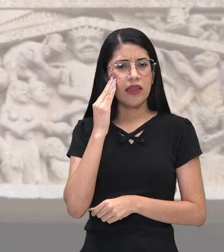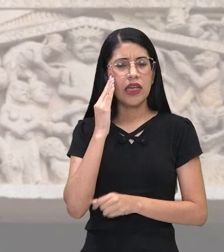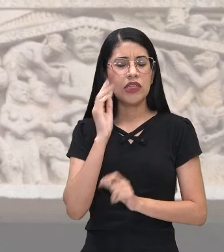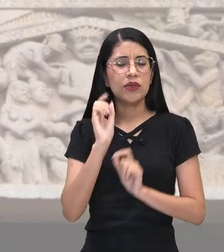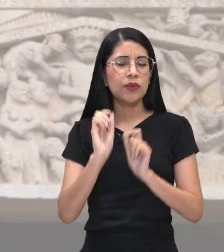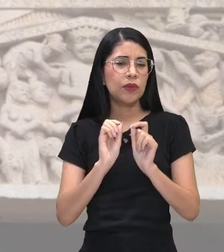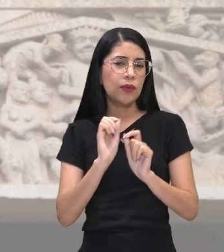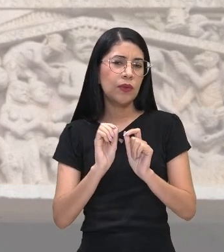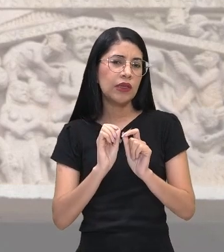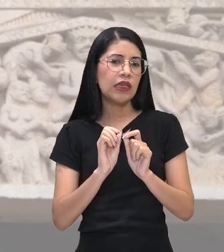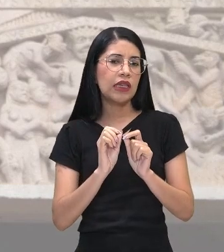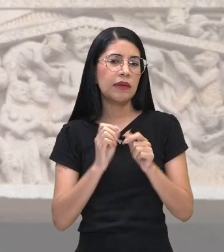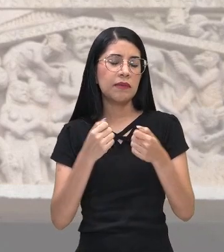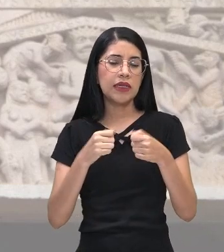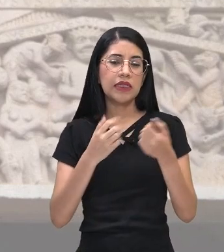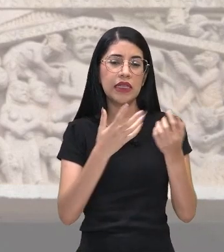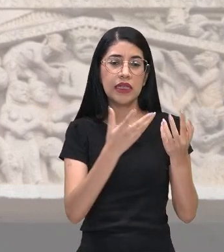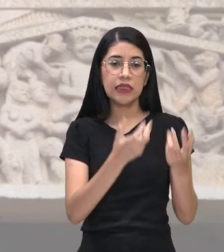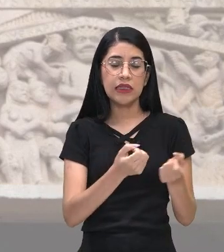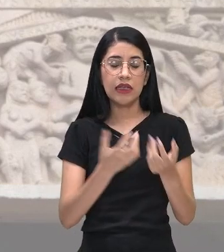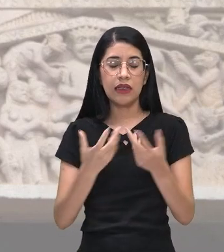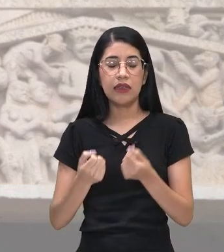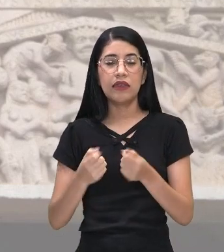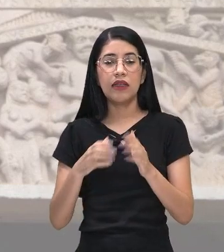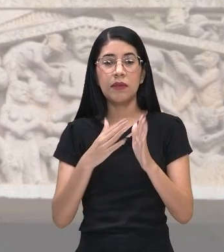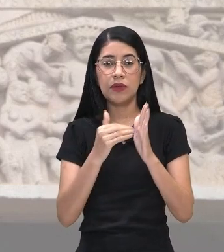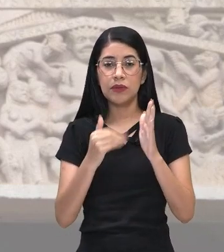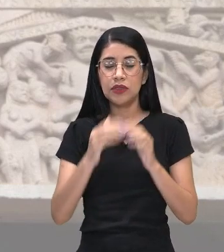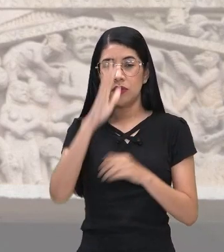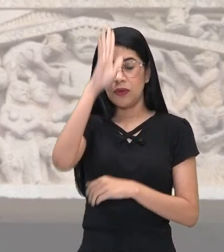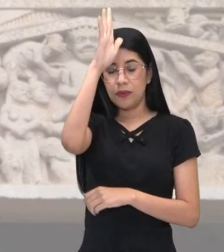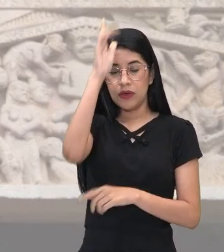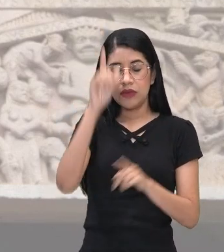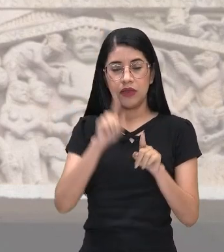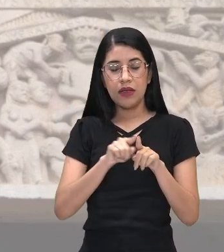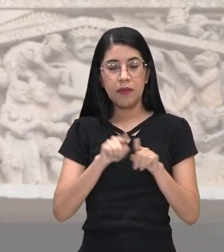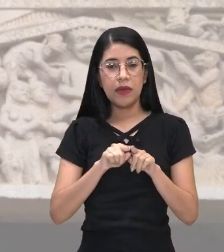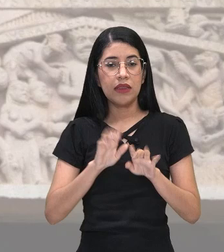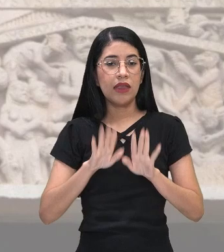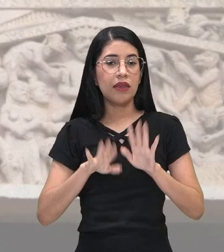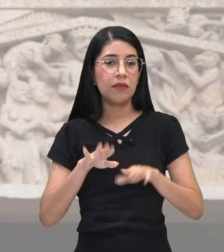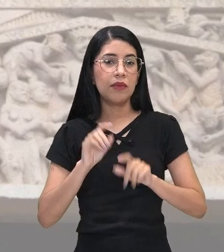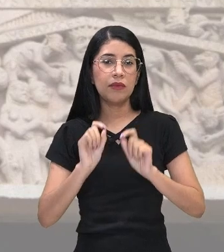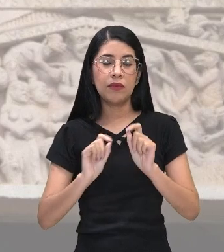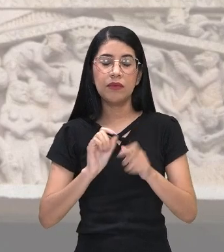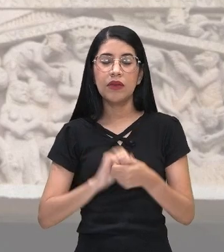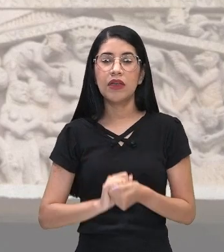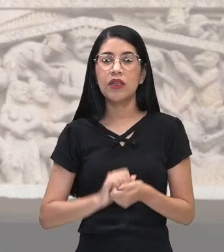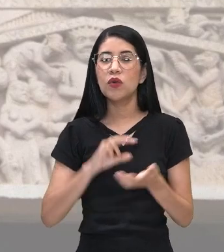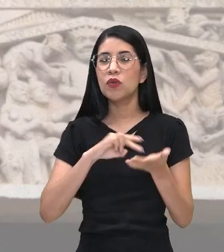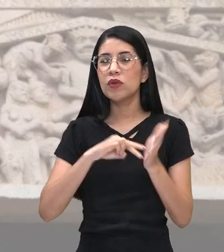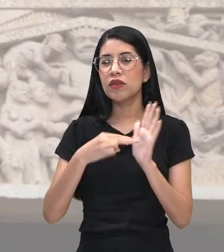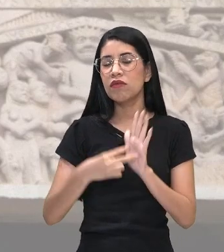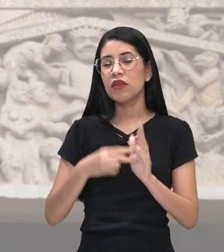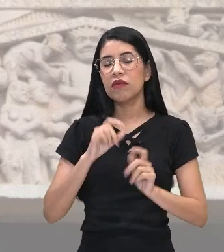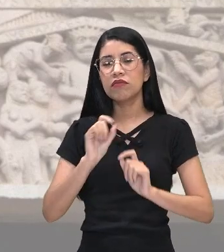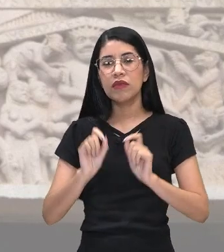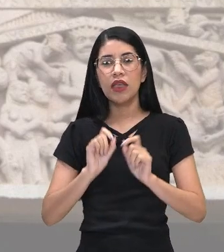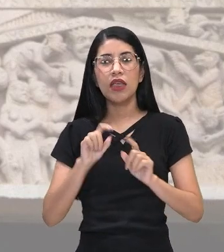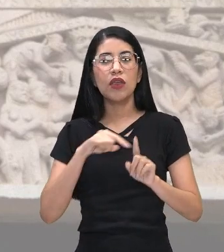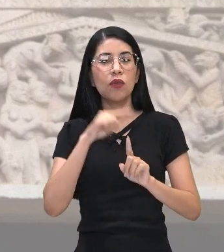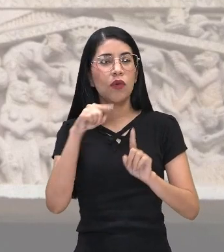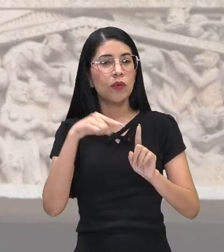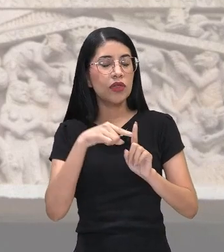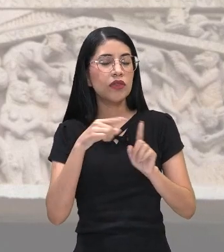eles devem aceitar. No românico, o estilo e a forma dependem do seu significado. O